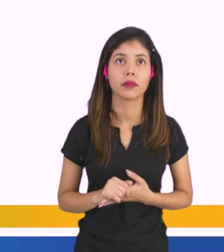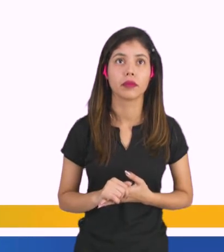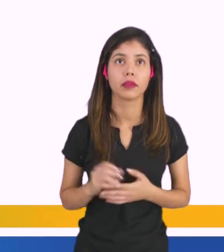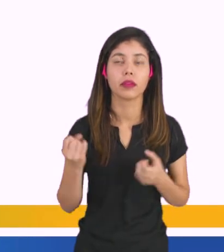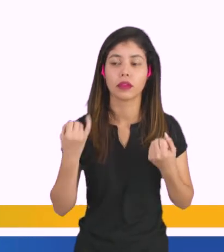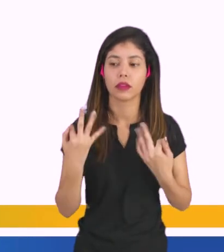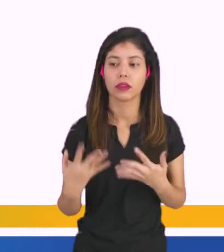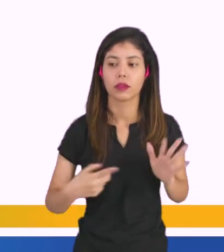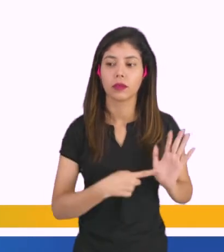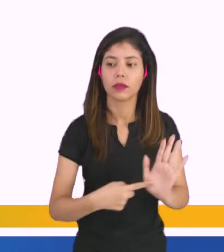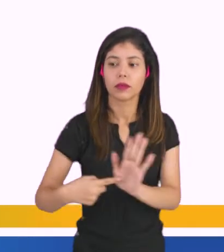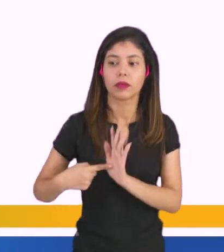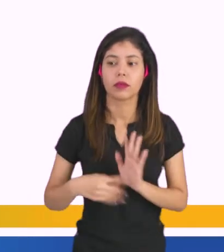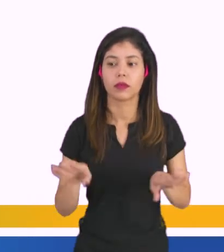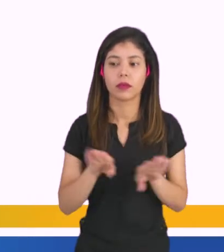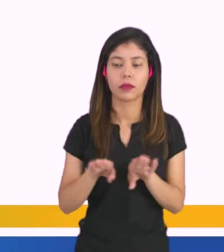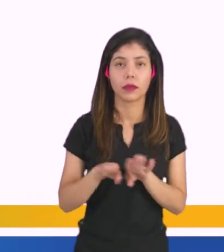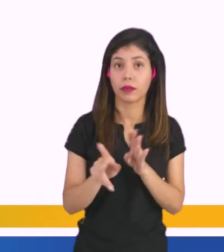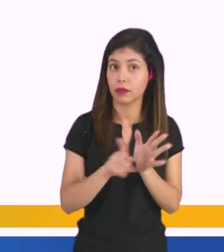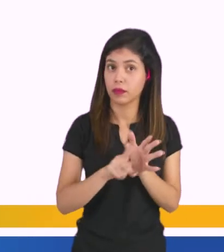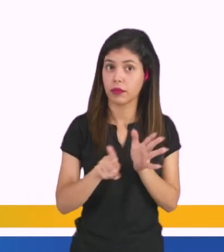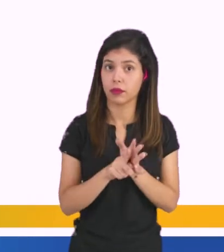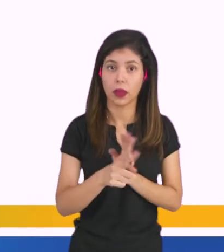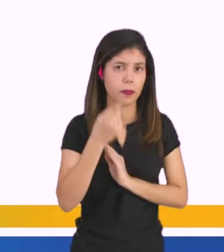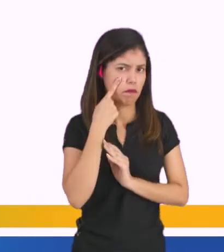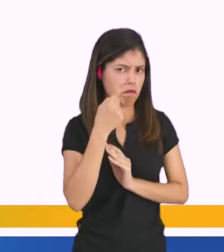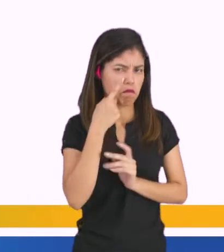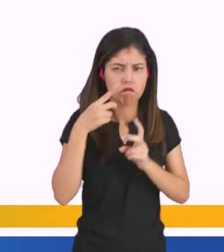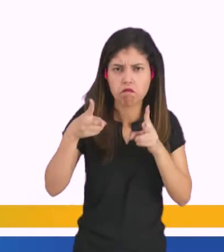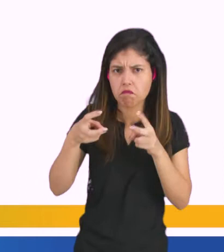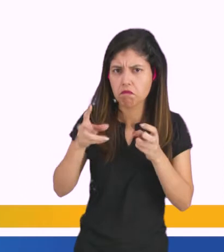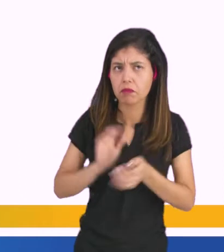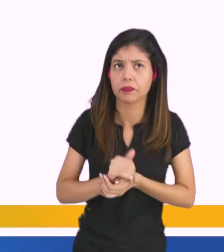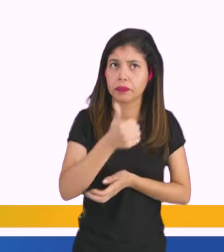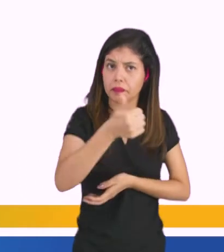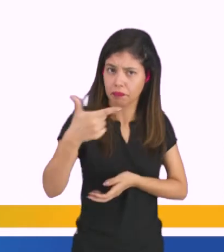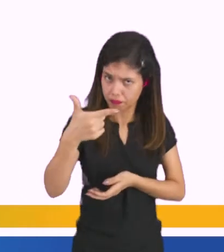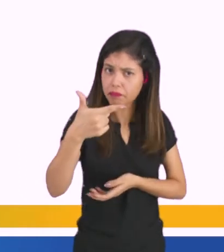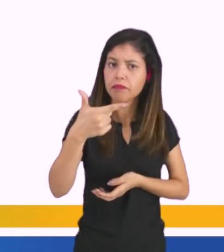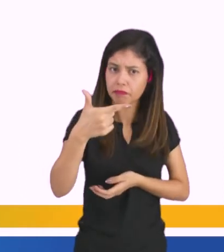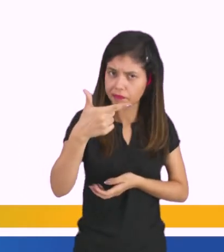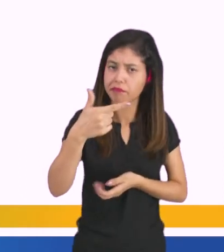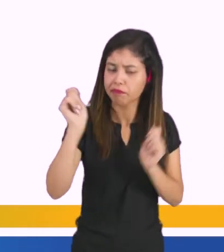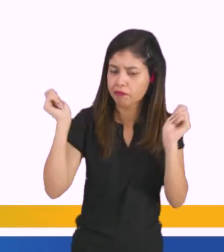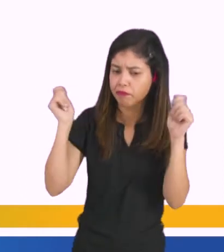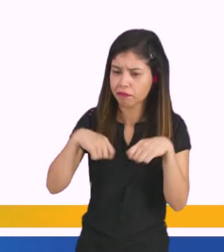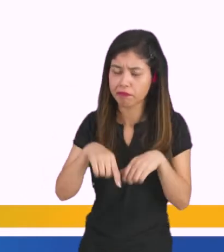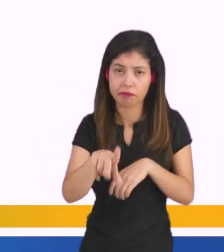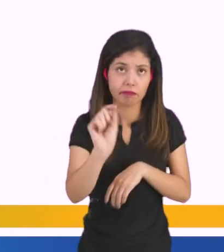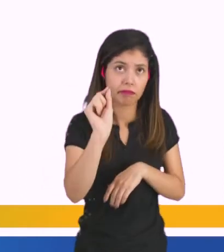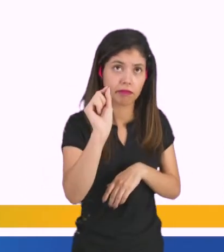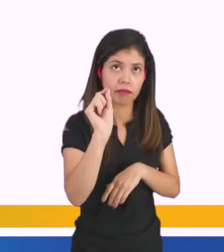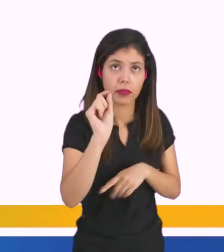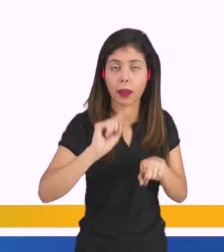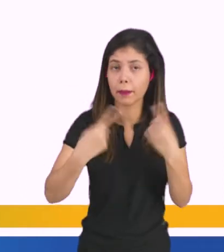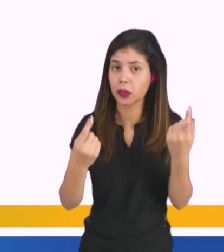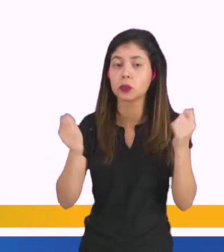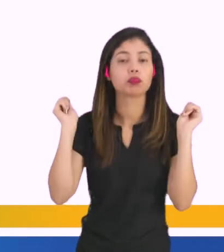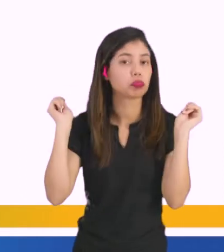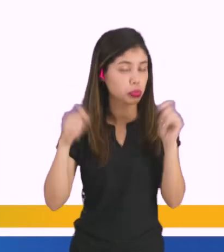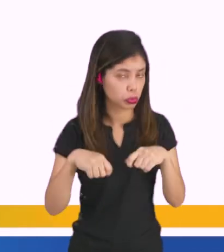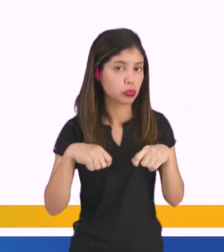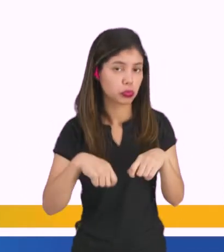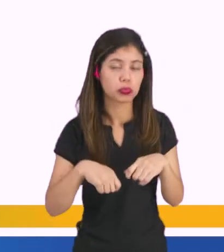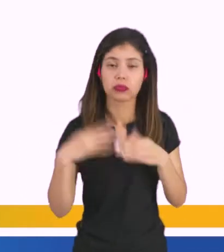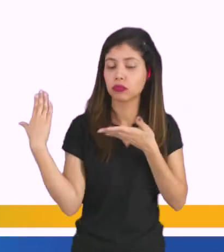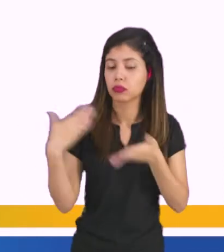Dado esse tipo de situação, note que há 12 possibilidades de escolher, mas era possível chegar